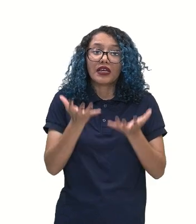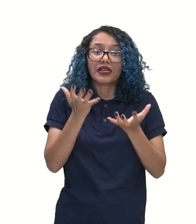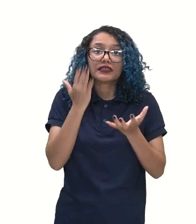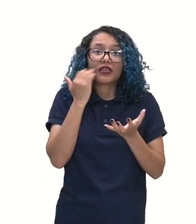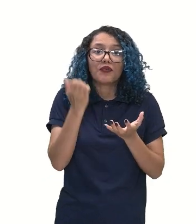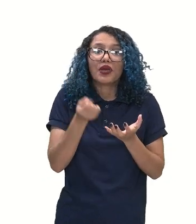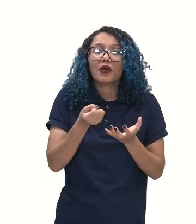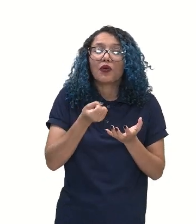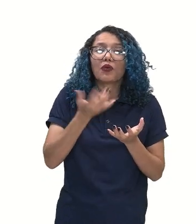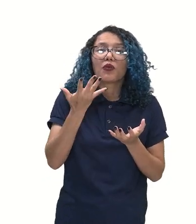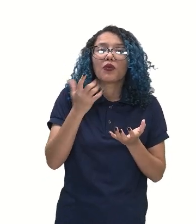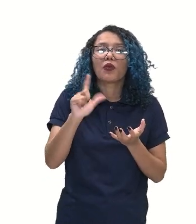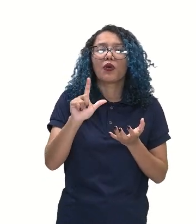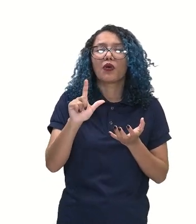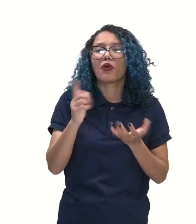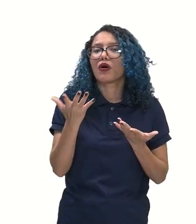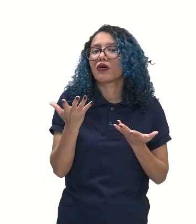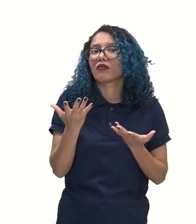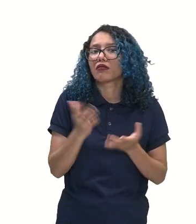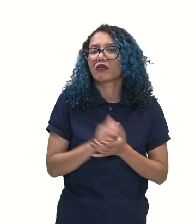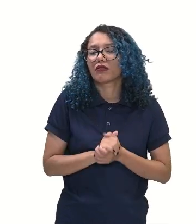essa capacidade,